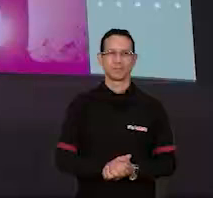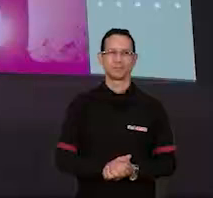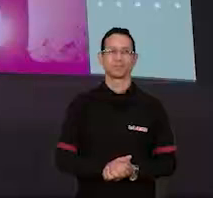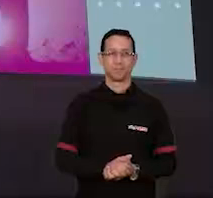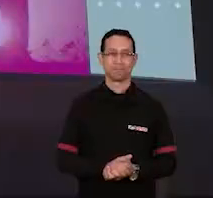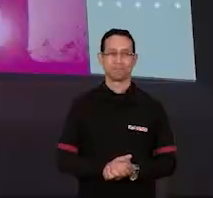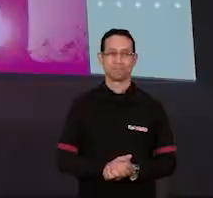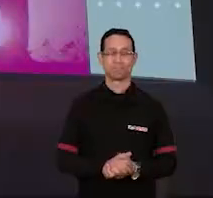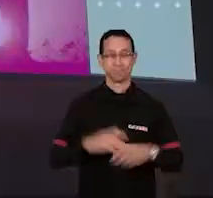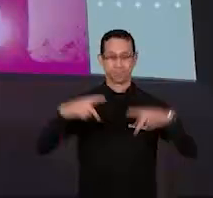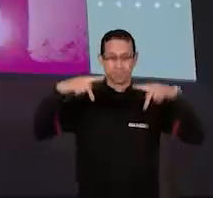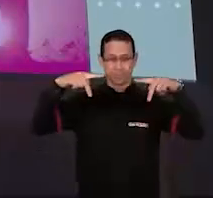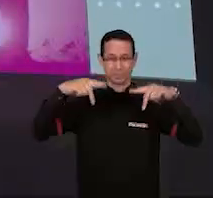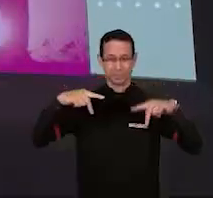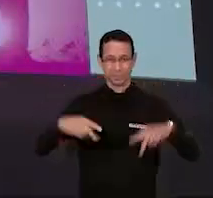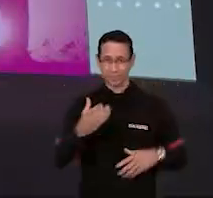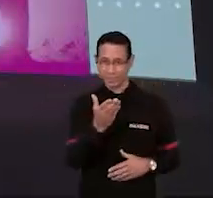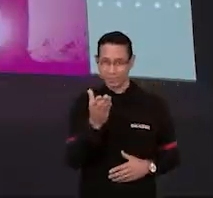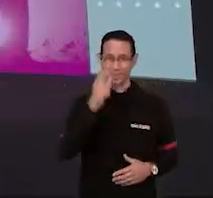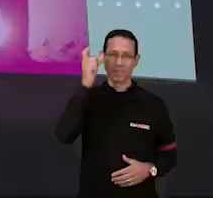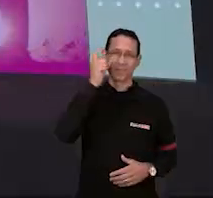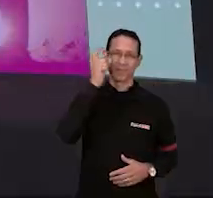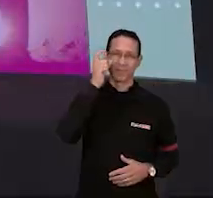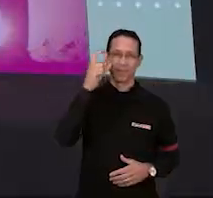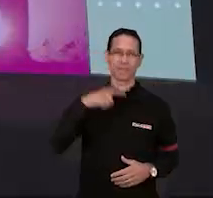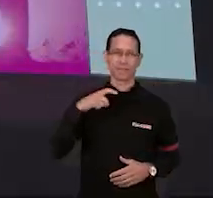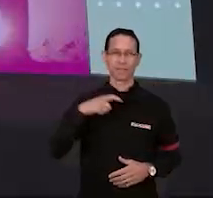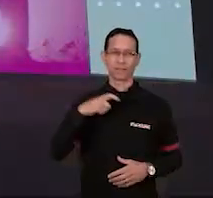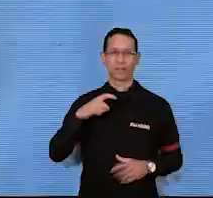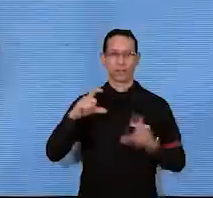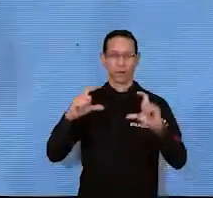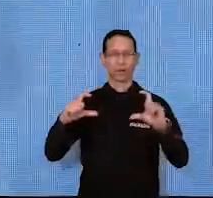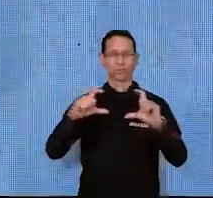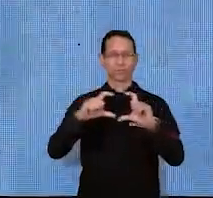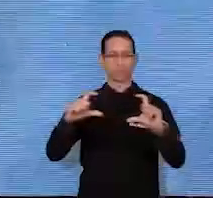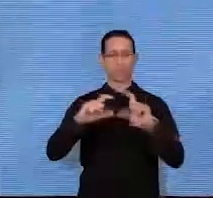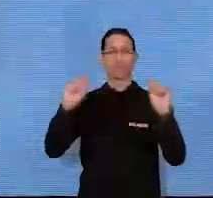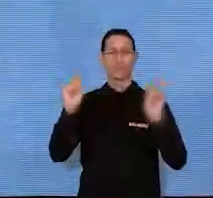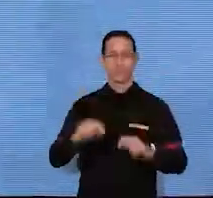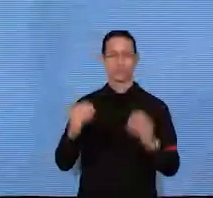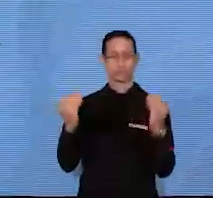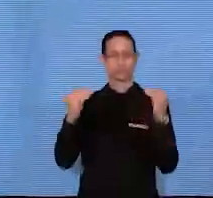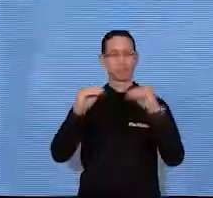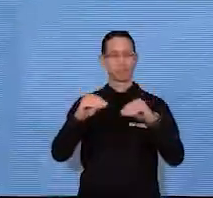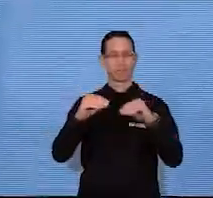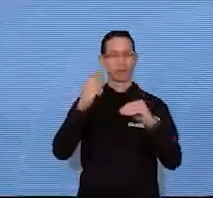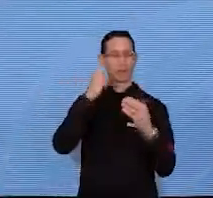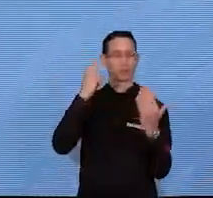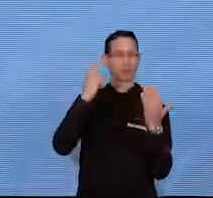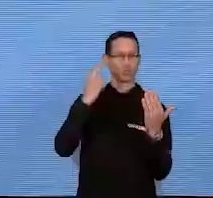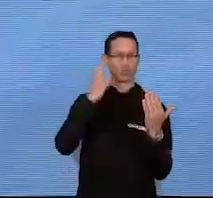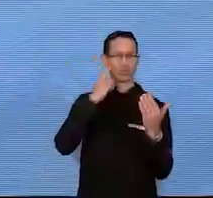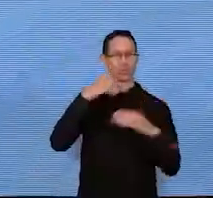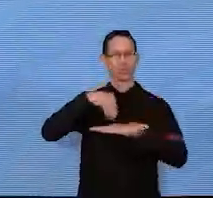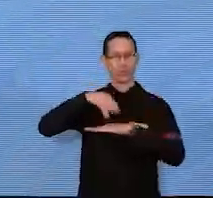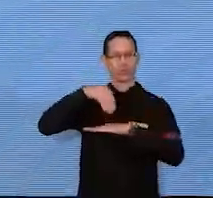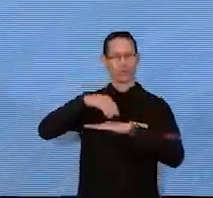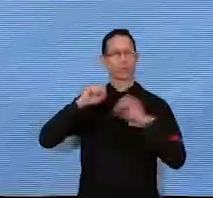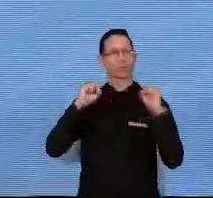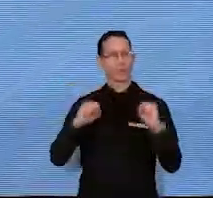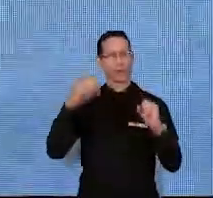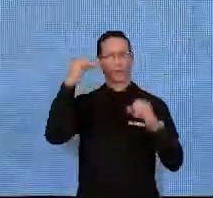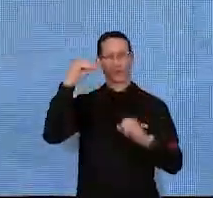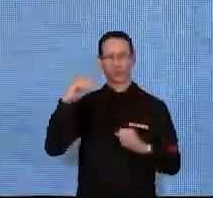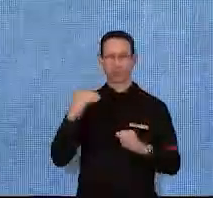Na plataforma que vocês estão assistindo, existe um campo onde vocês poderão colocar as dúvidas e os comentários.